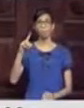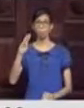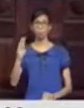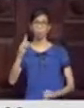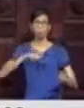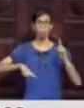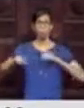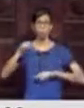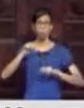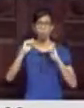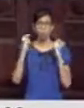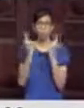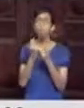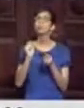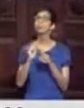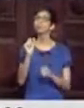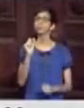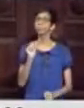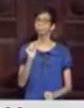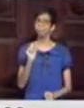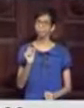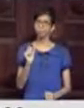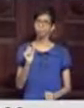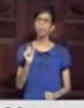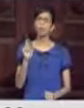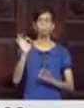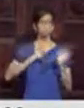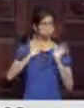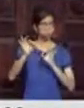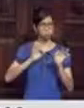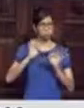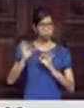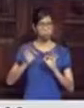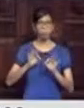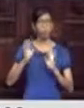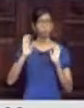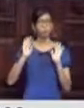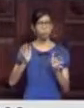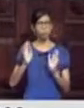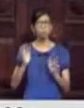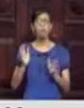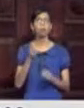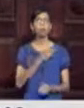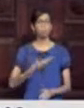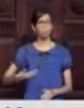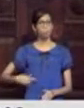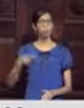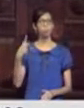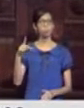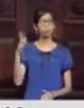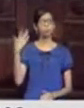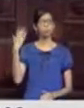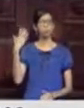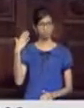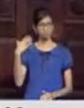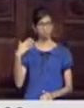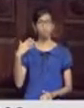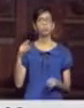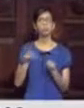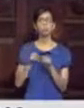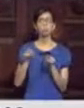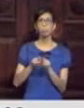casa, fez o seguinte: pegou um projeto que já tinha vindo do governo,